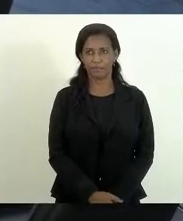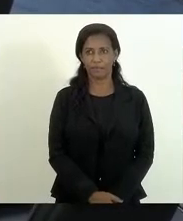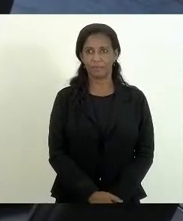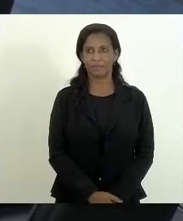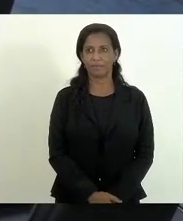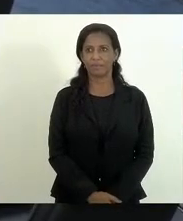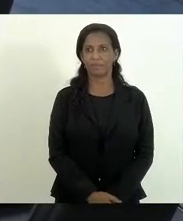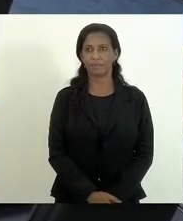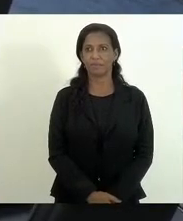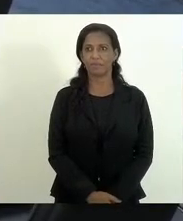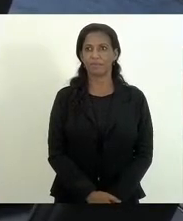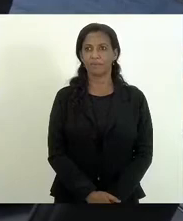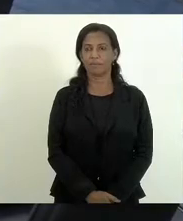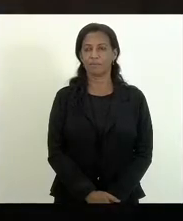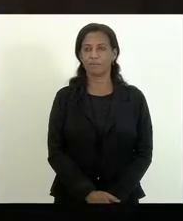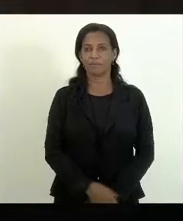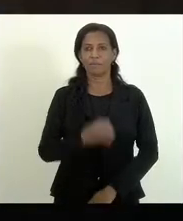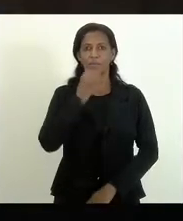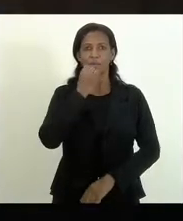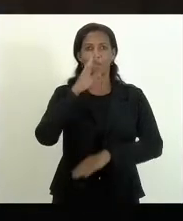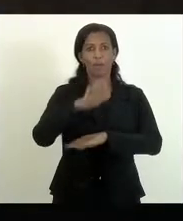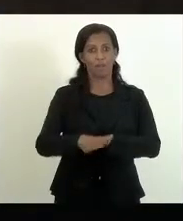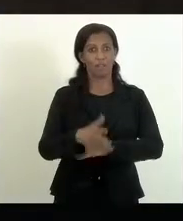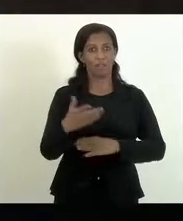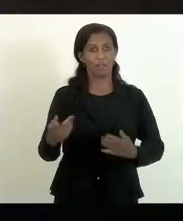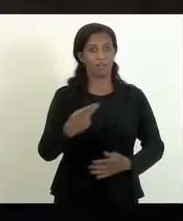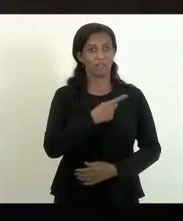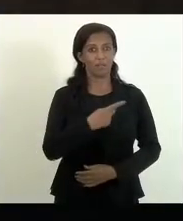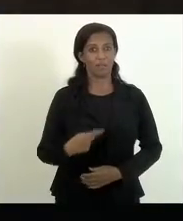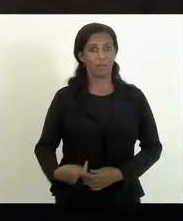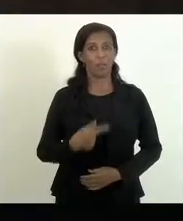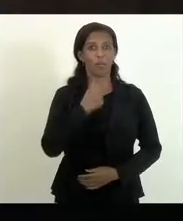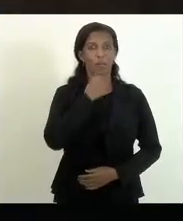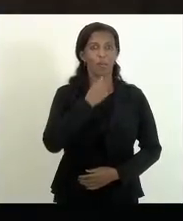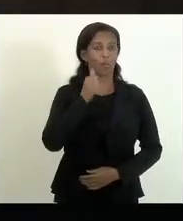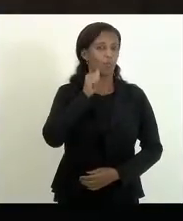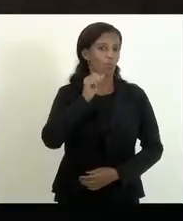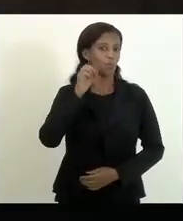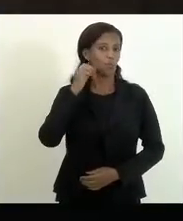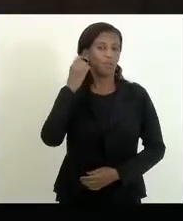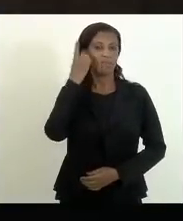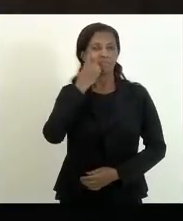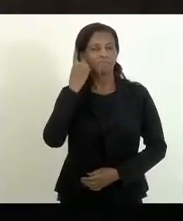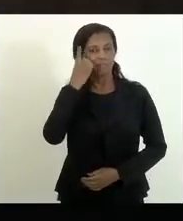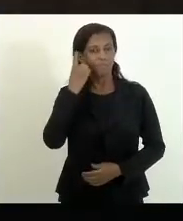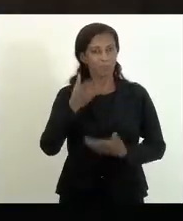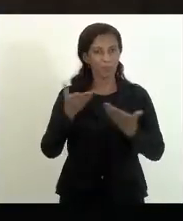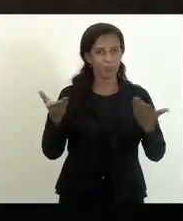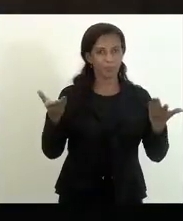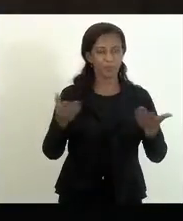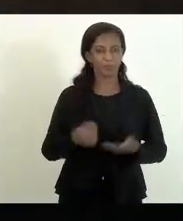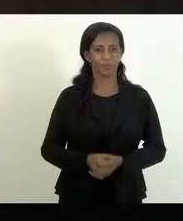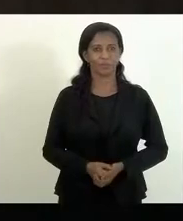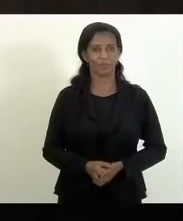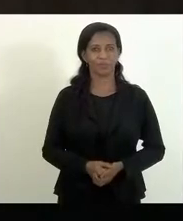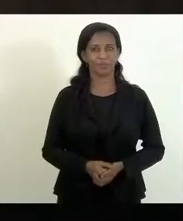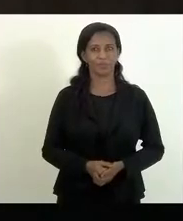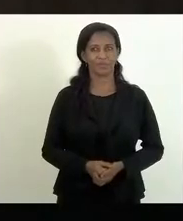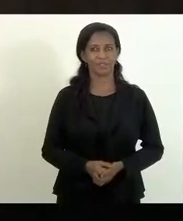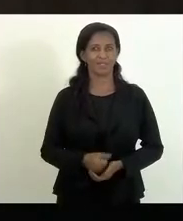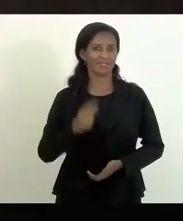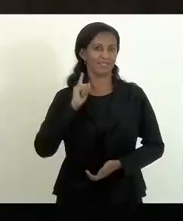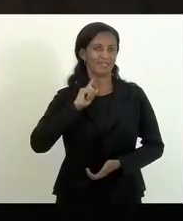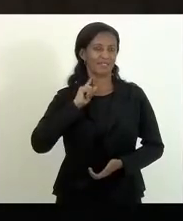Lula. Boa tarde, senhor presidente. Boa tarde, senhoras deputadas e senhores deputados. Saudações,